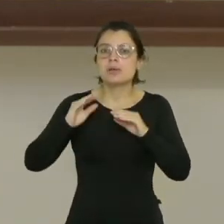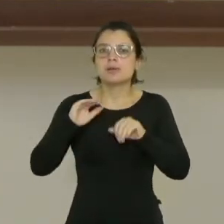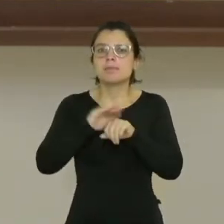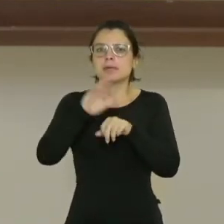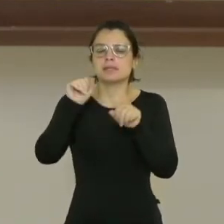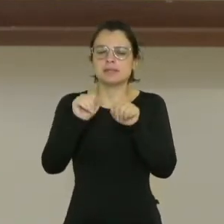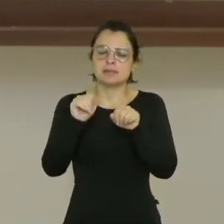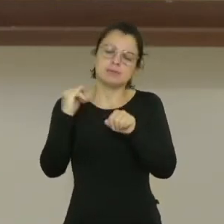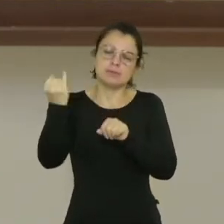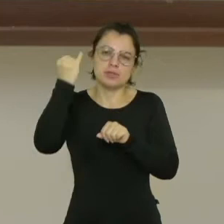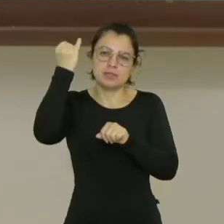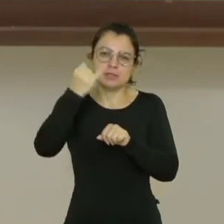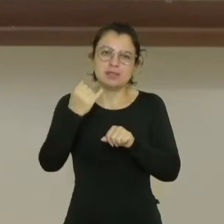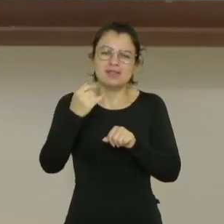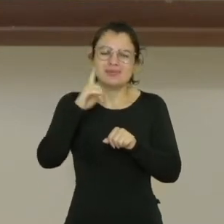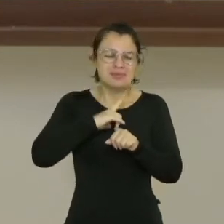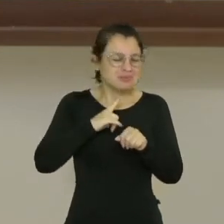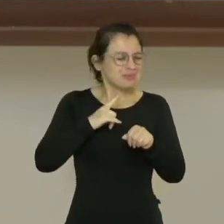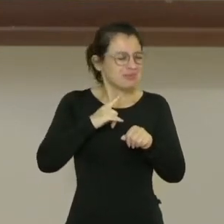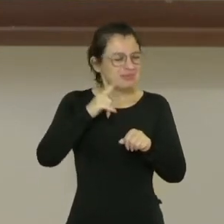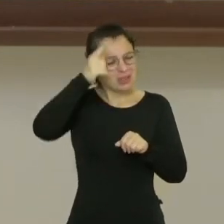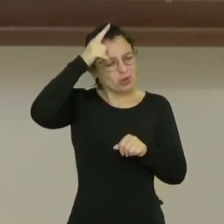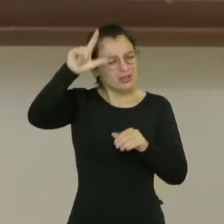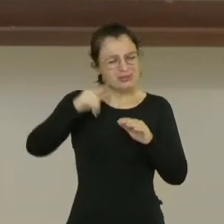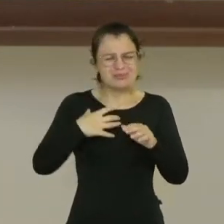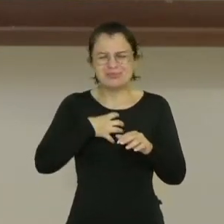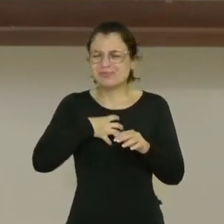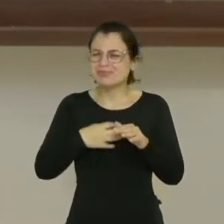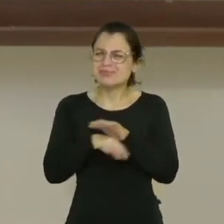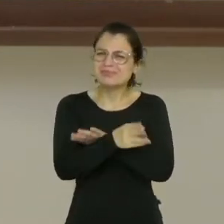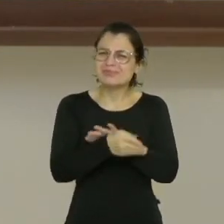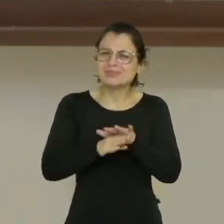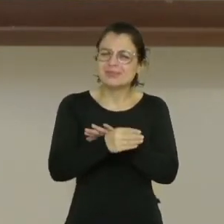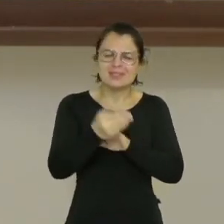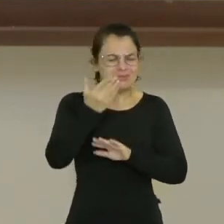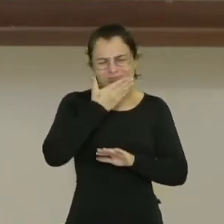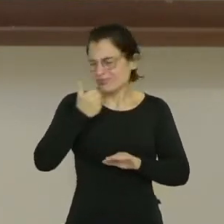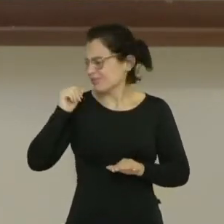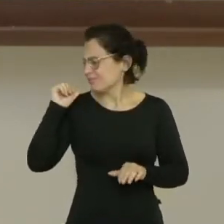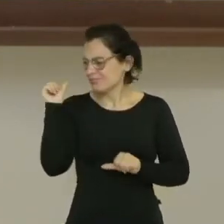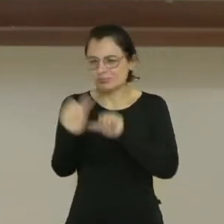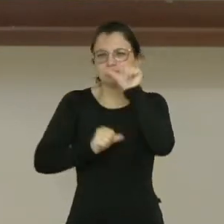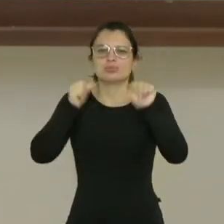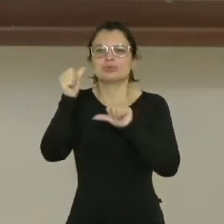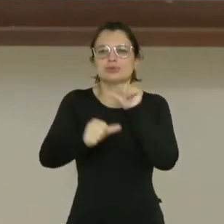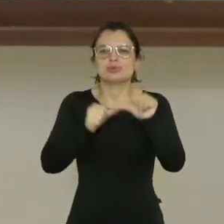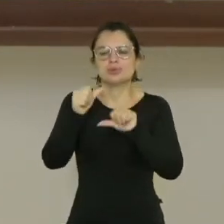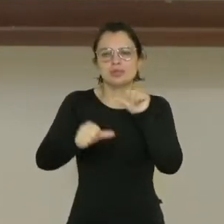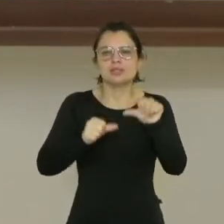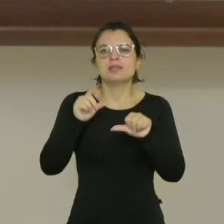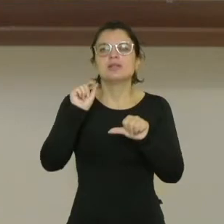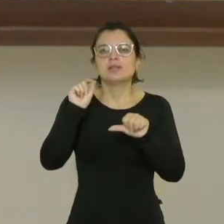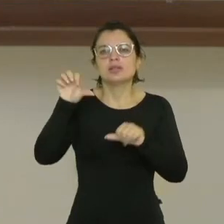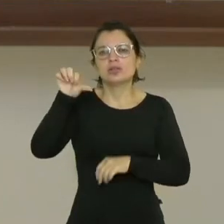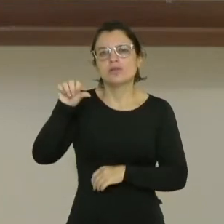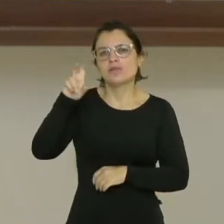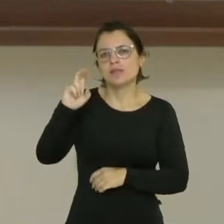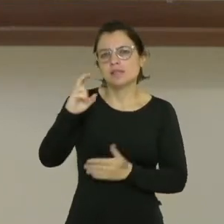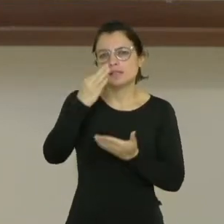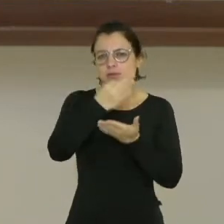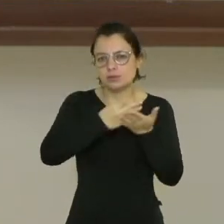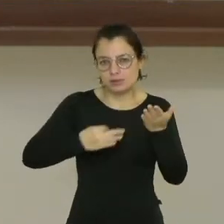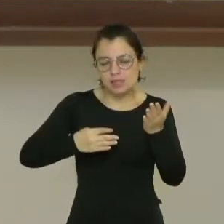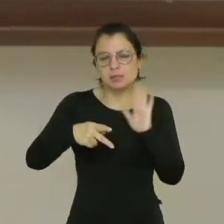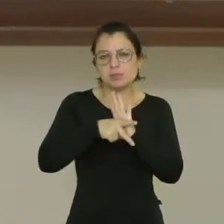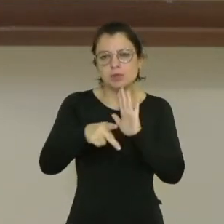essa série de incômodos que ele ia sentindo fez com que ele criasse, então, as 95 teses e promovesse